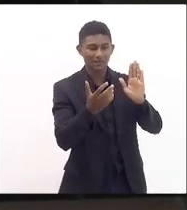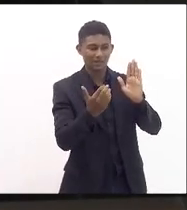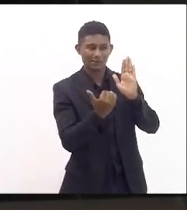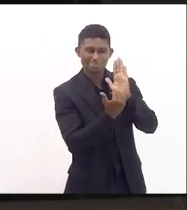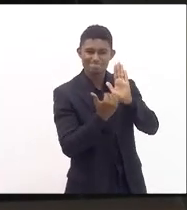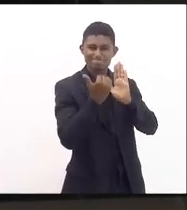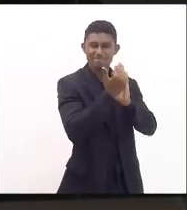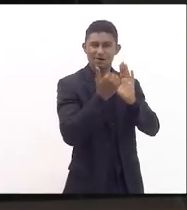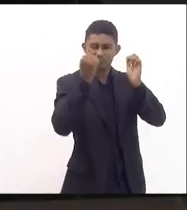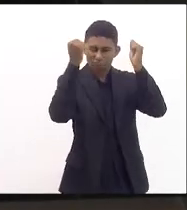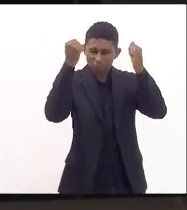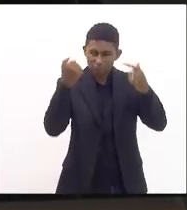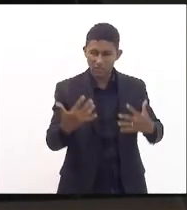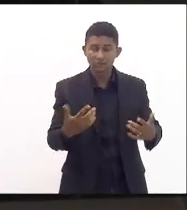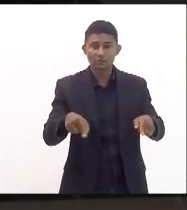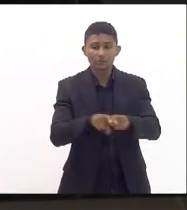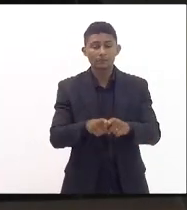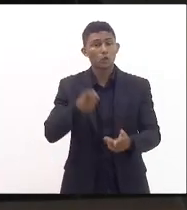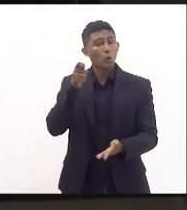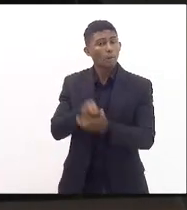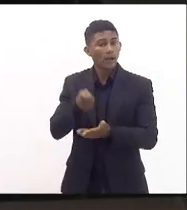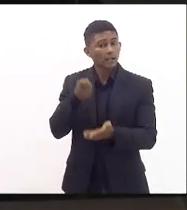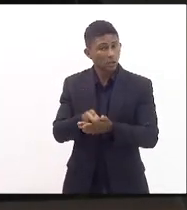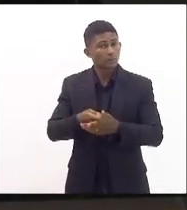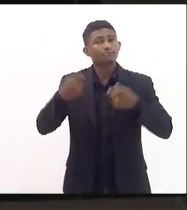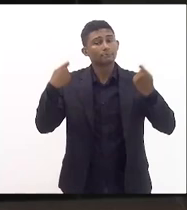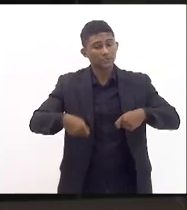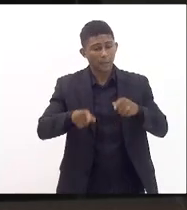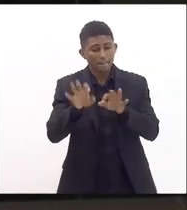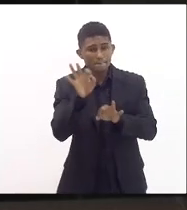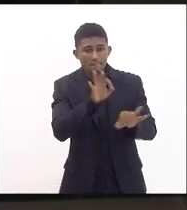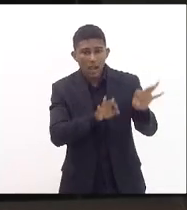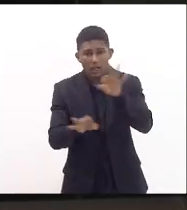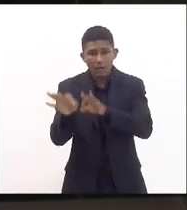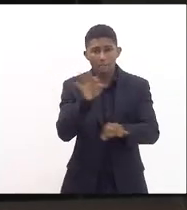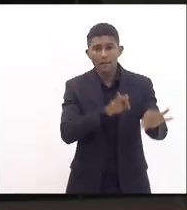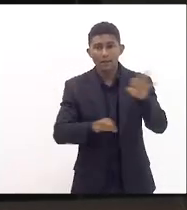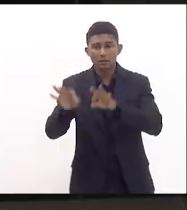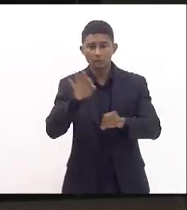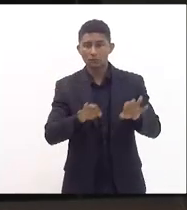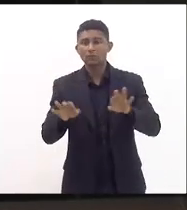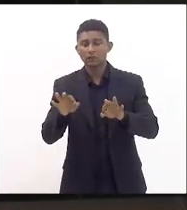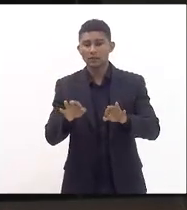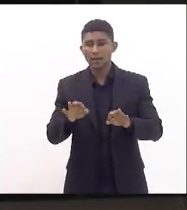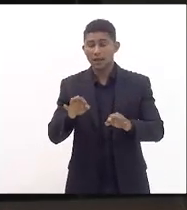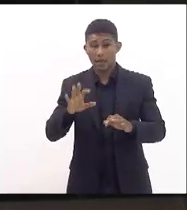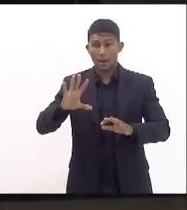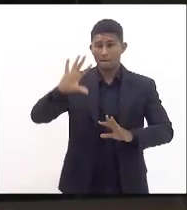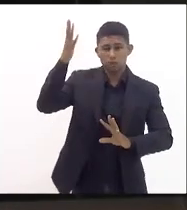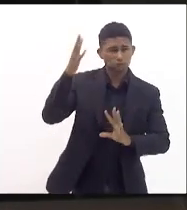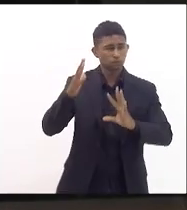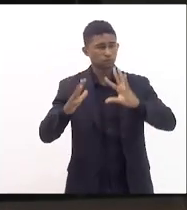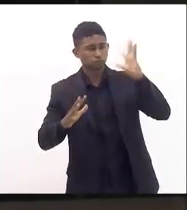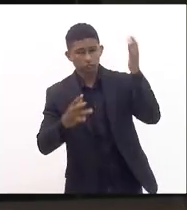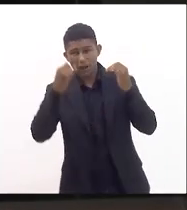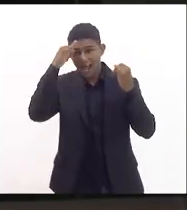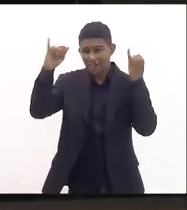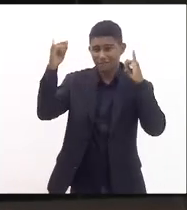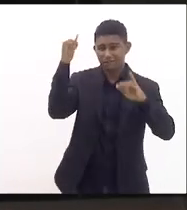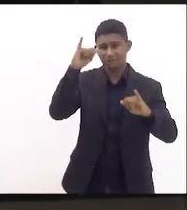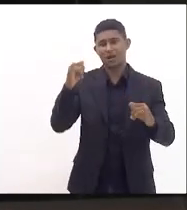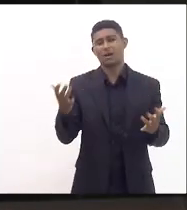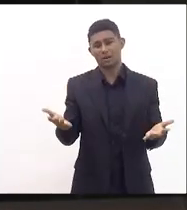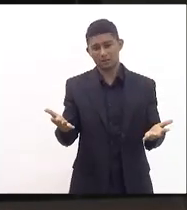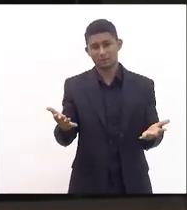pretende criar a obrigatoriedade de um plano integrado para enfrentar essas crises, na verdade, isso tudo